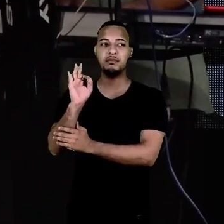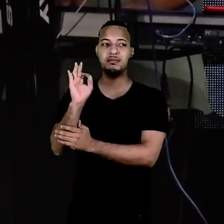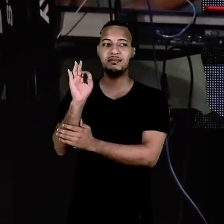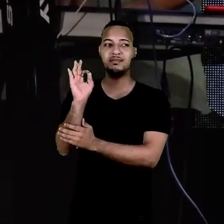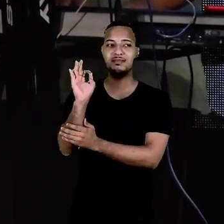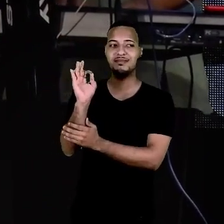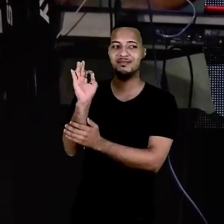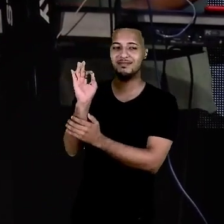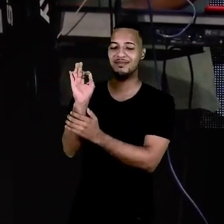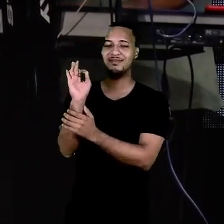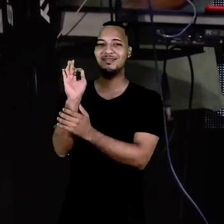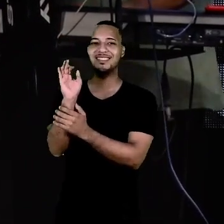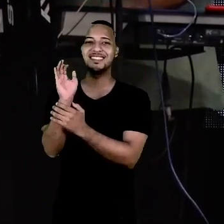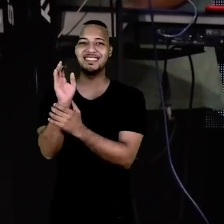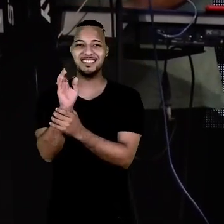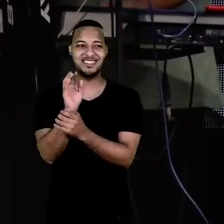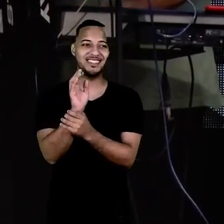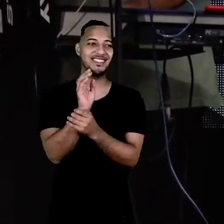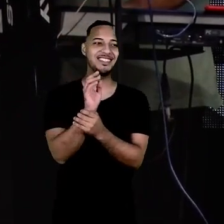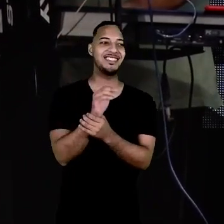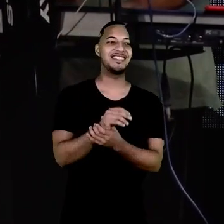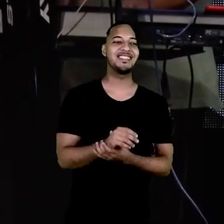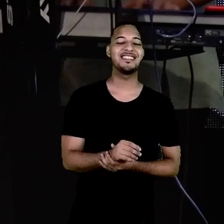Você já sabe o que tem que fazer.